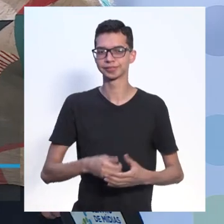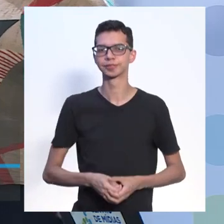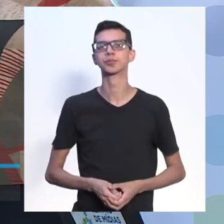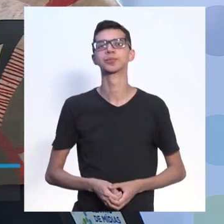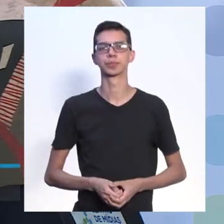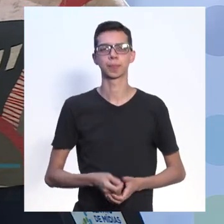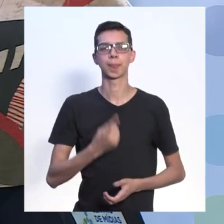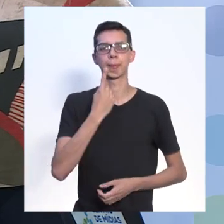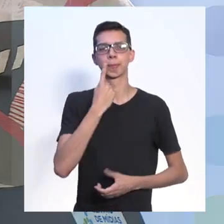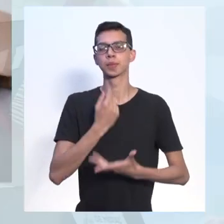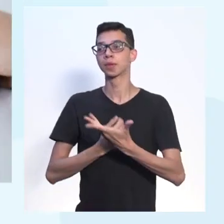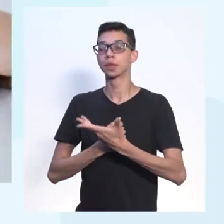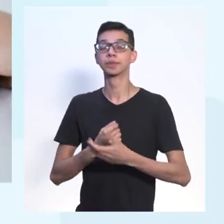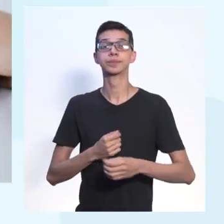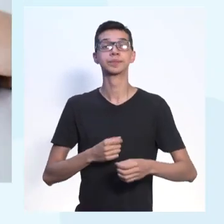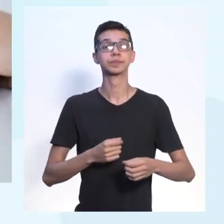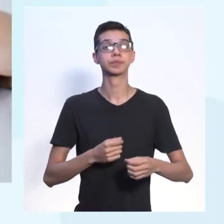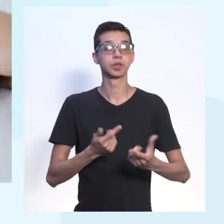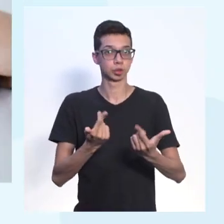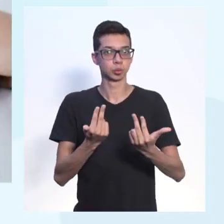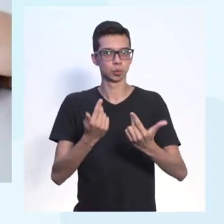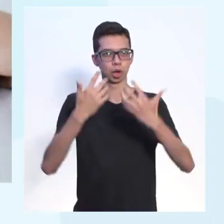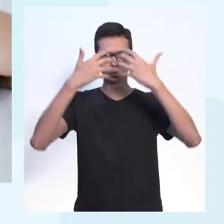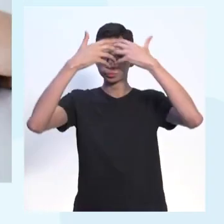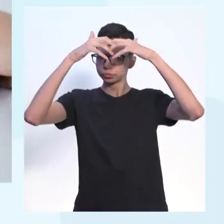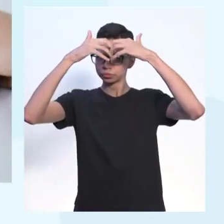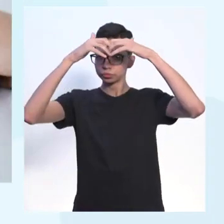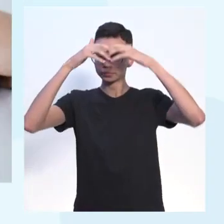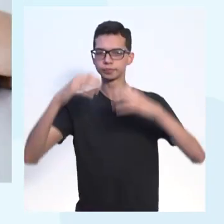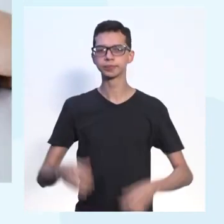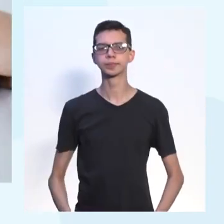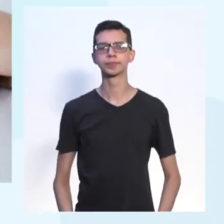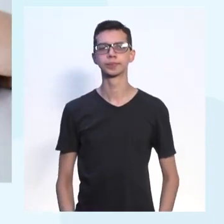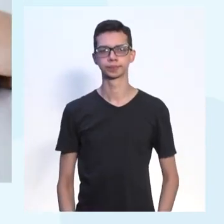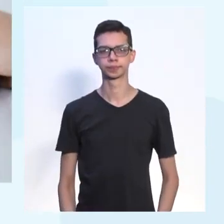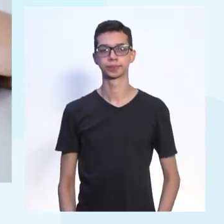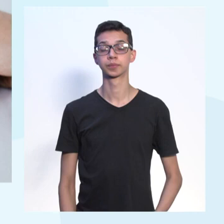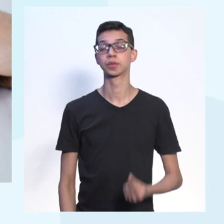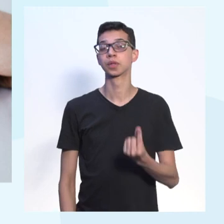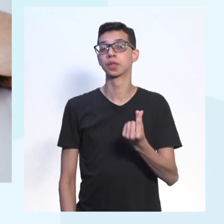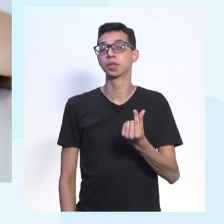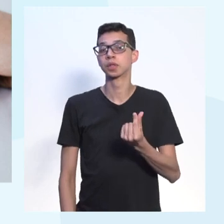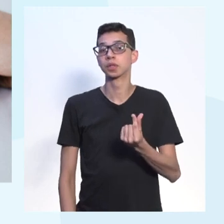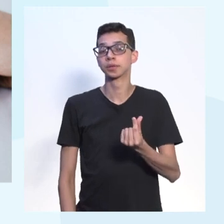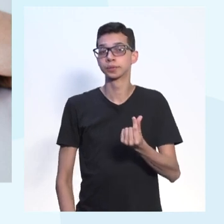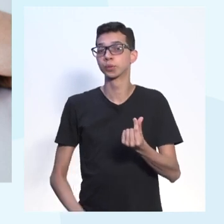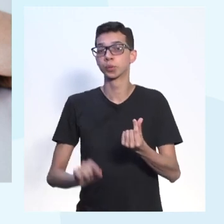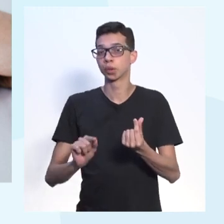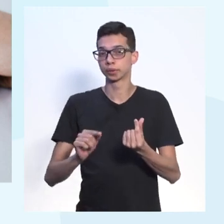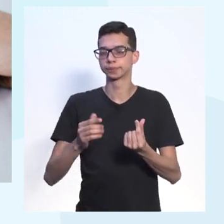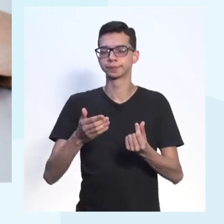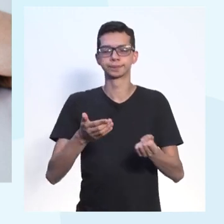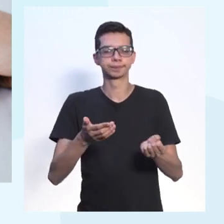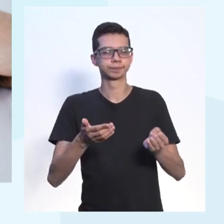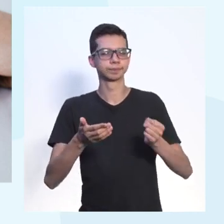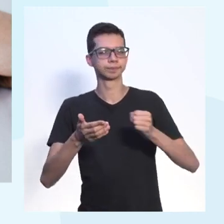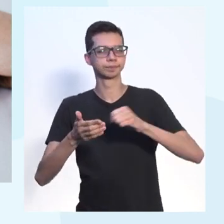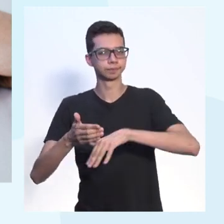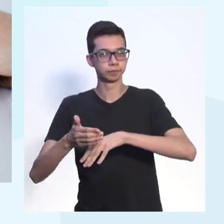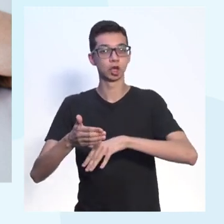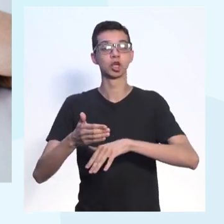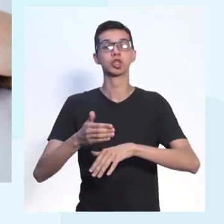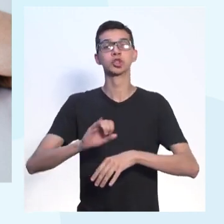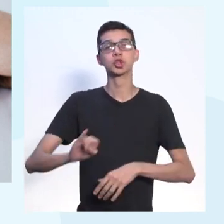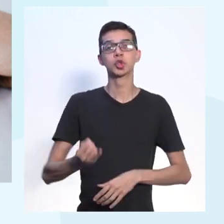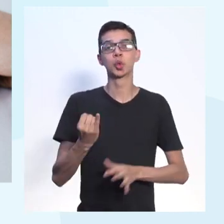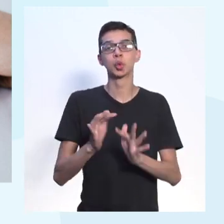Um capital também segue a mesma ideia. Um capital foi aplicado a juros simples com taxa